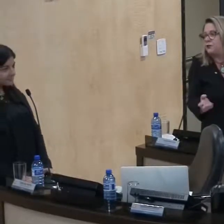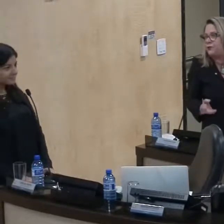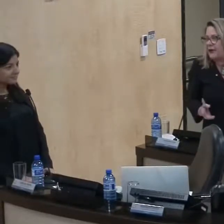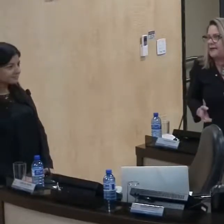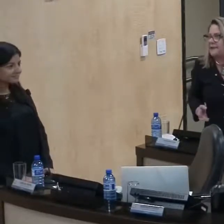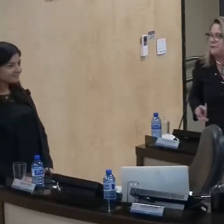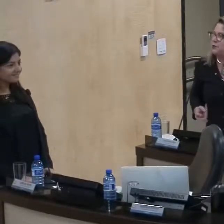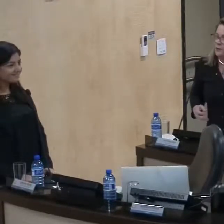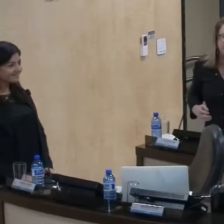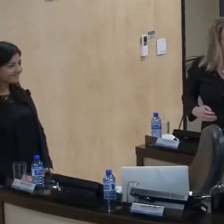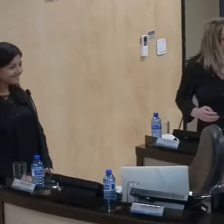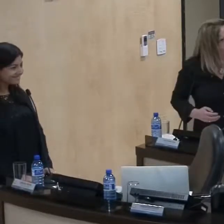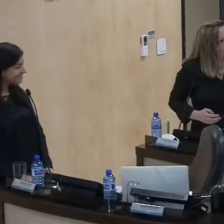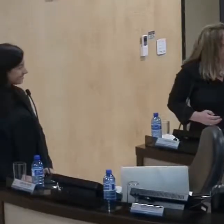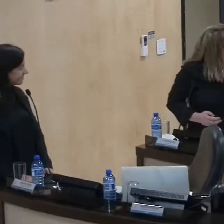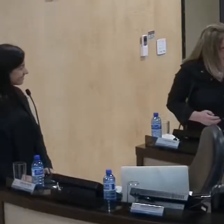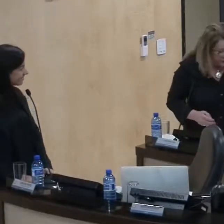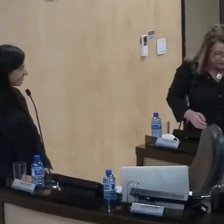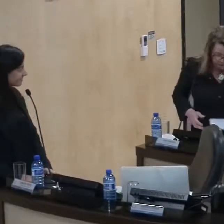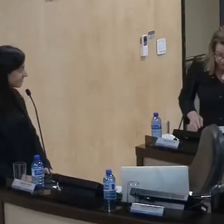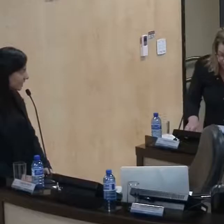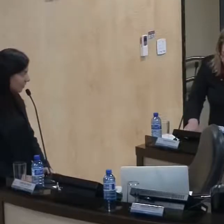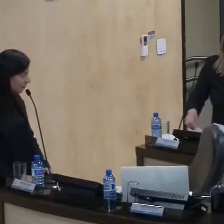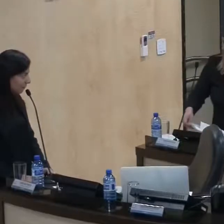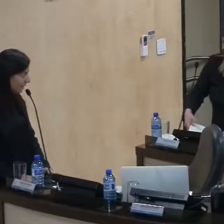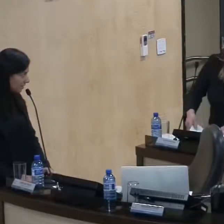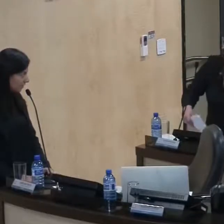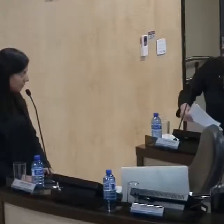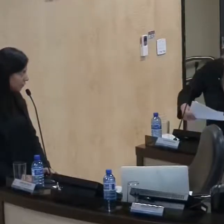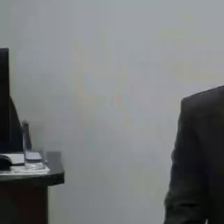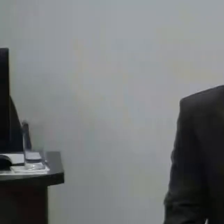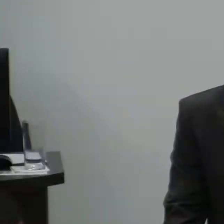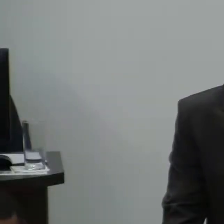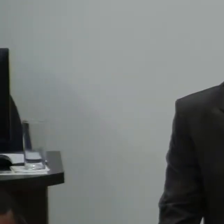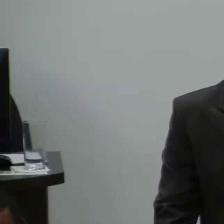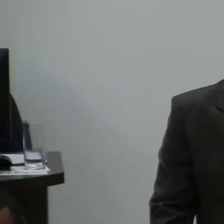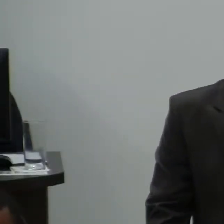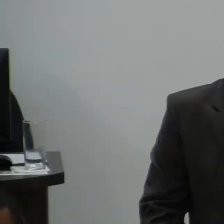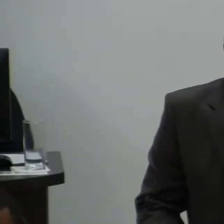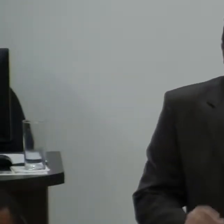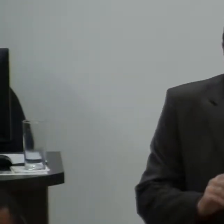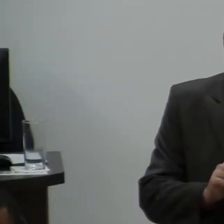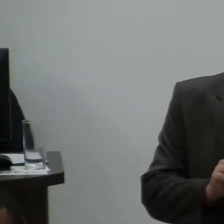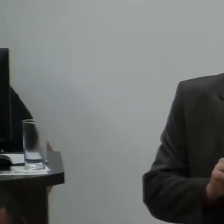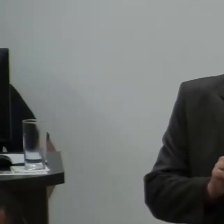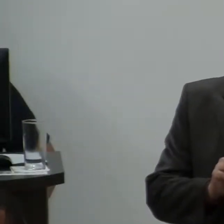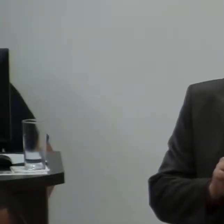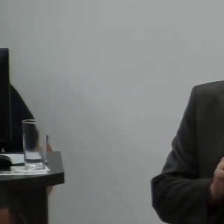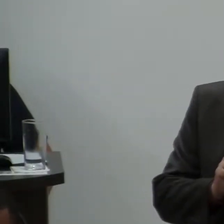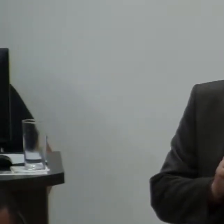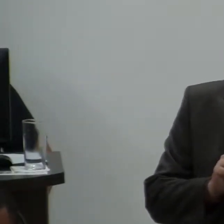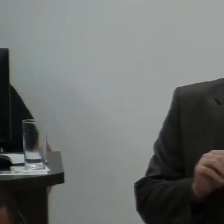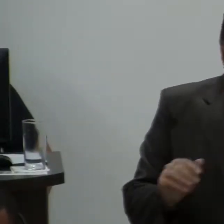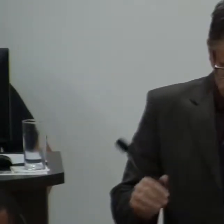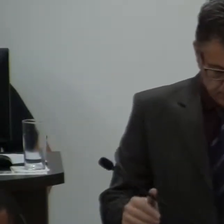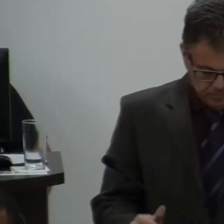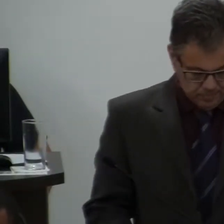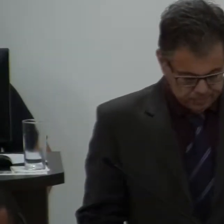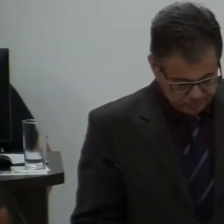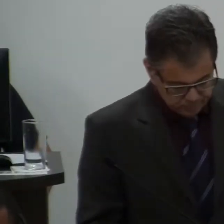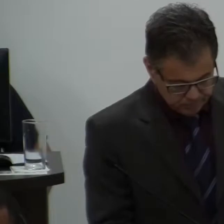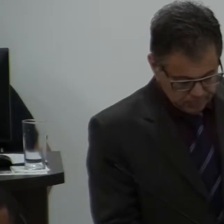época do Silvio Félix. Muito obrigada pela parte. Uma parte, vereador doutor Marcelo Rossi. Pois não, vereadora doutora Carolina Pontes. Só gostaria